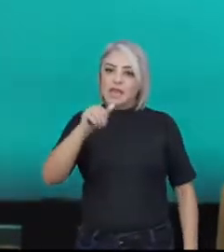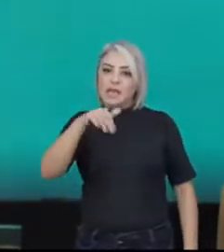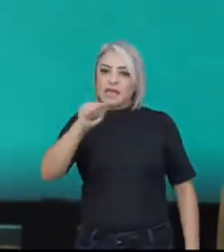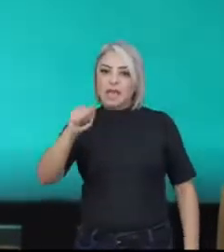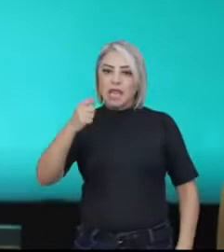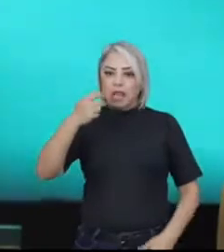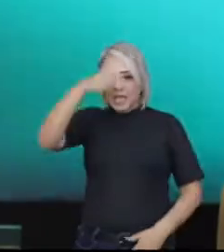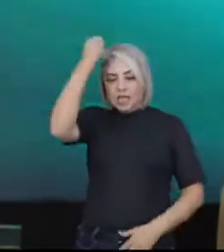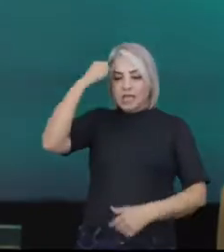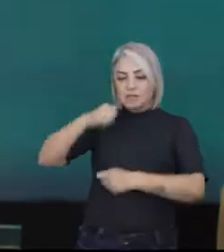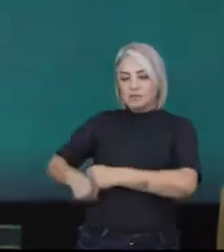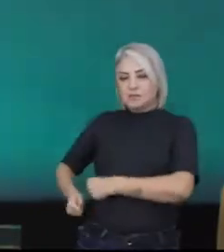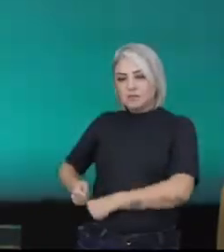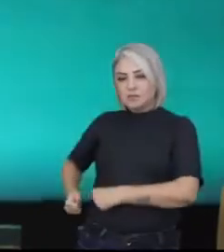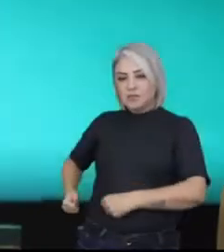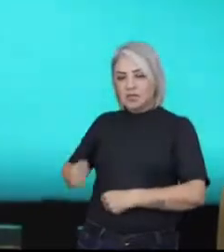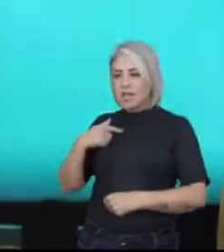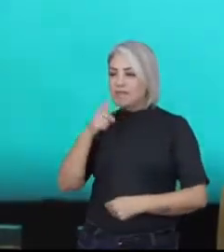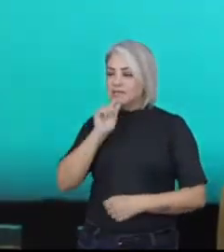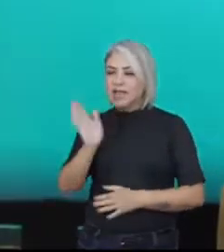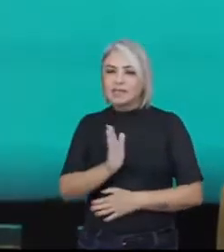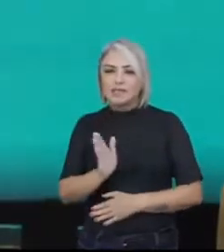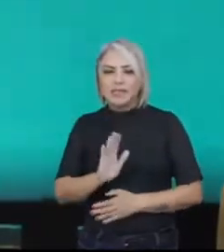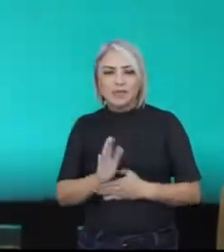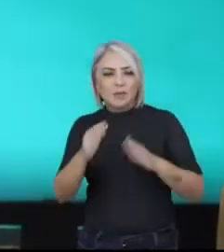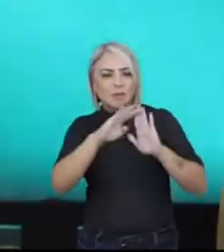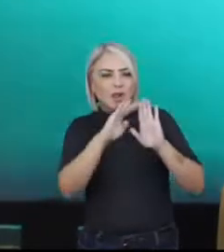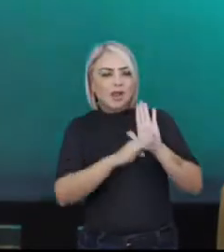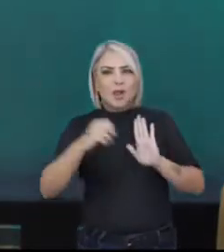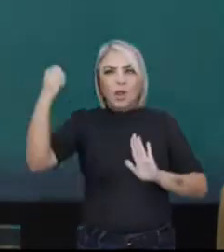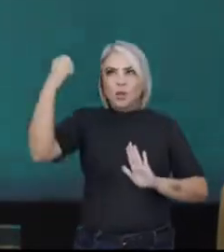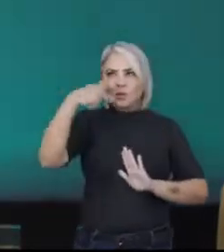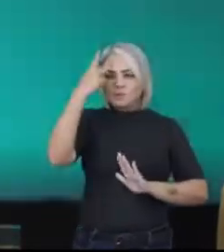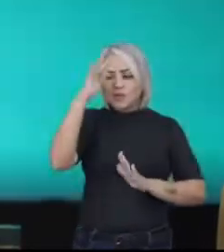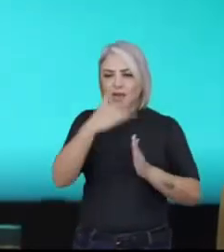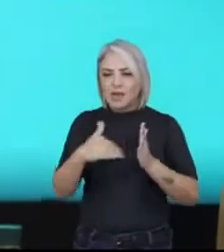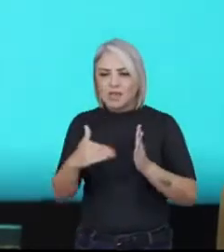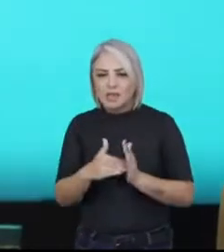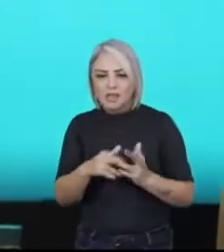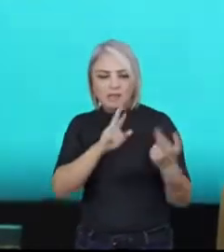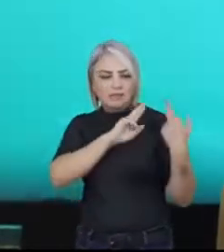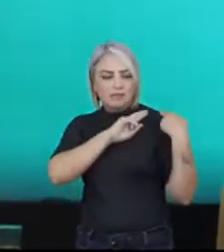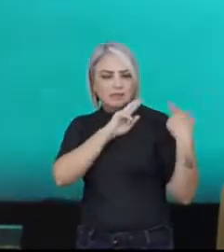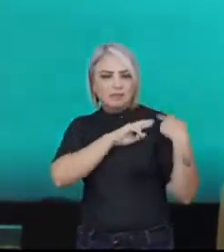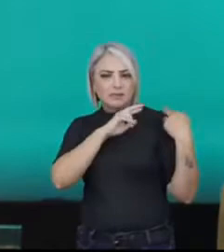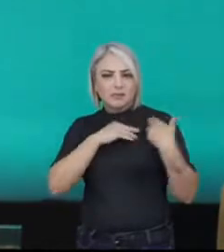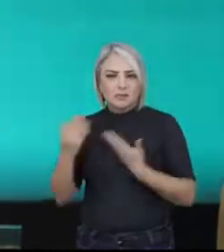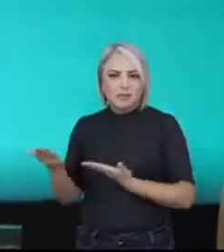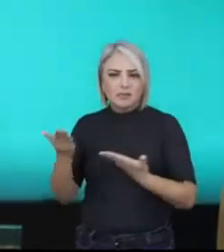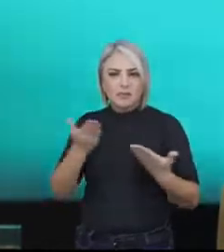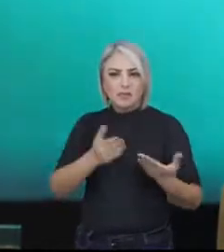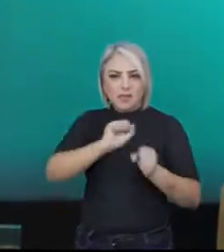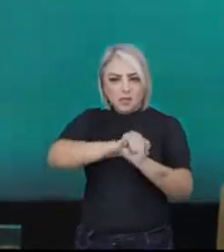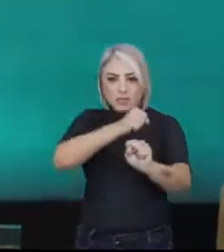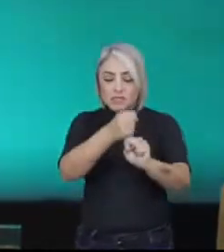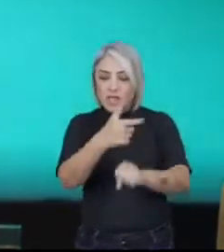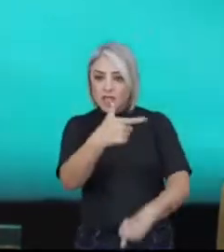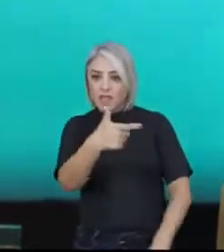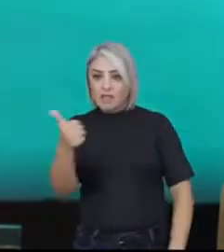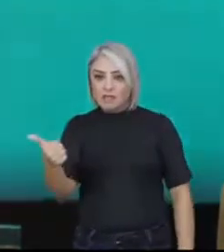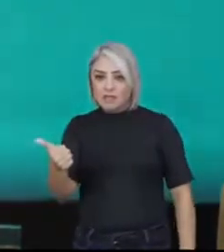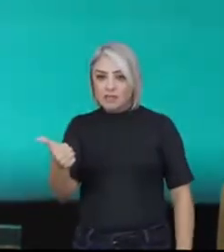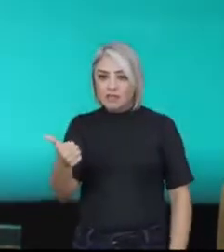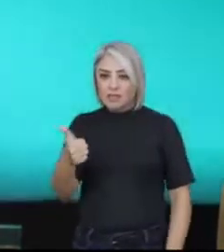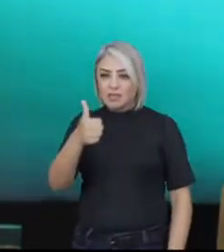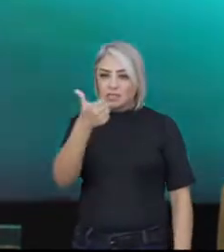dizer adeus ao programa como o programa Luz para Todos, responsável por trazer para o século XXI cerca de 16